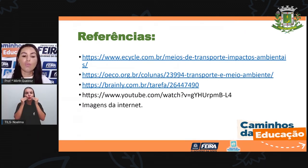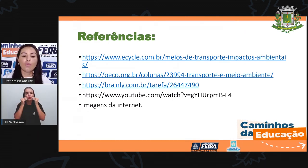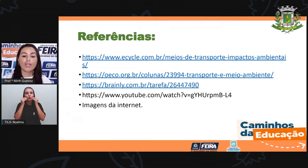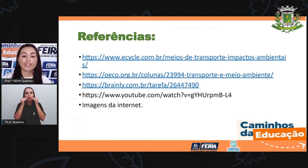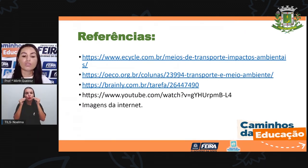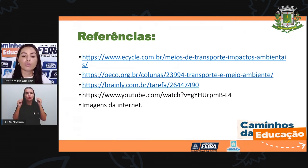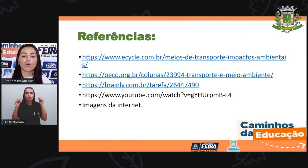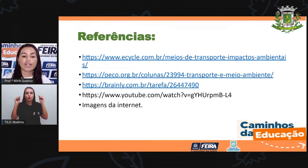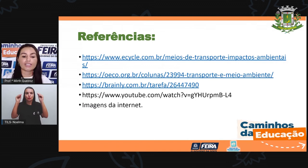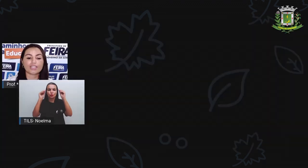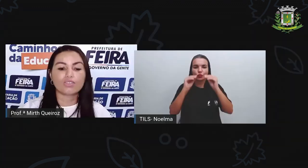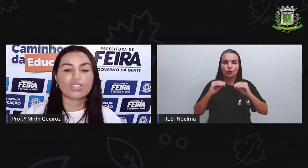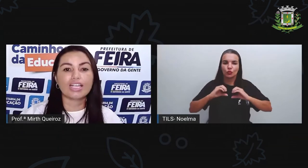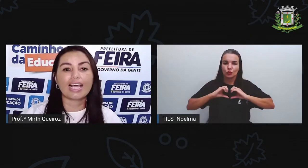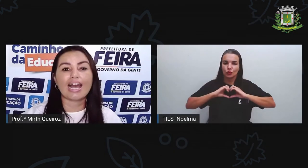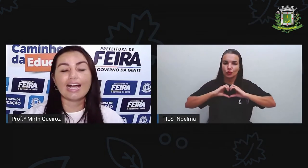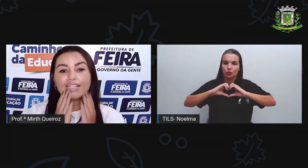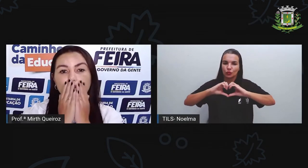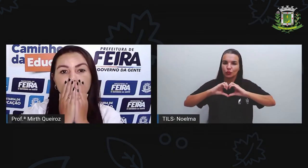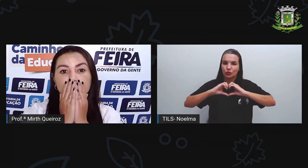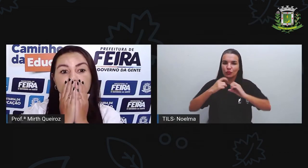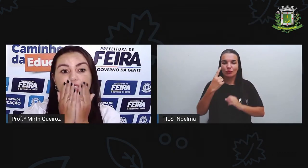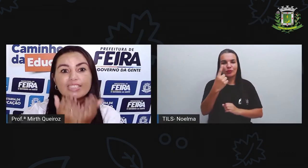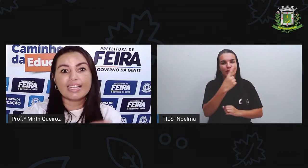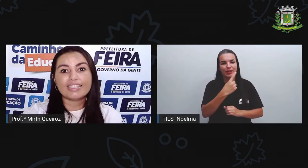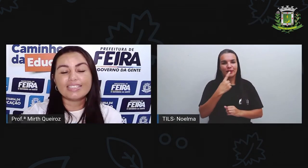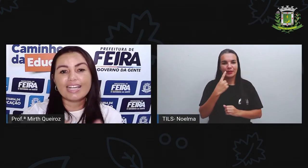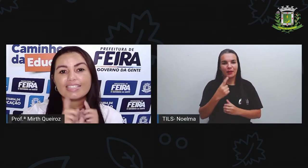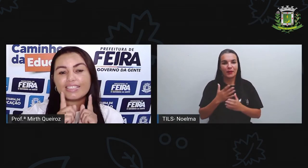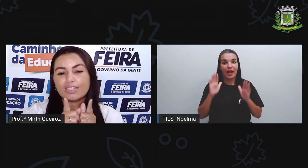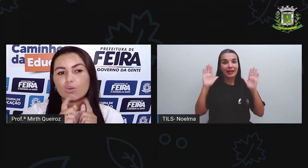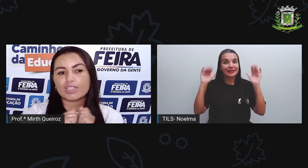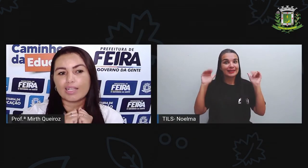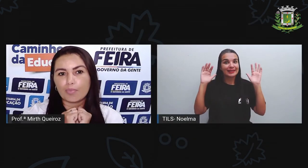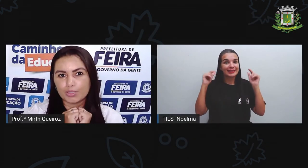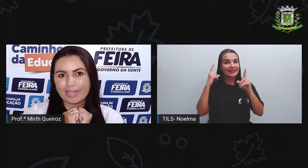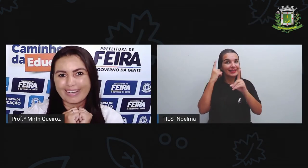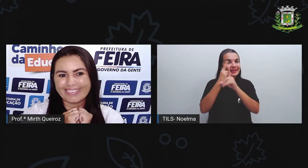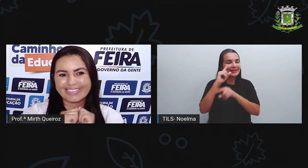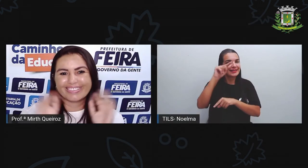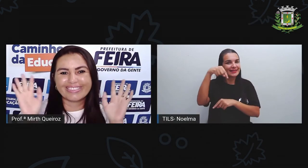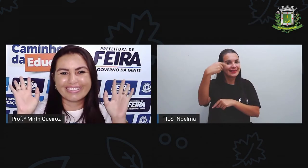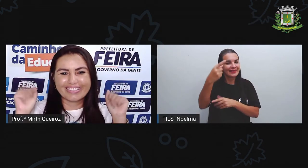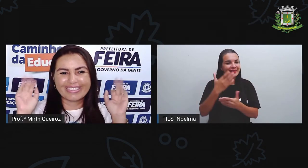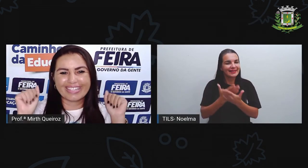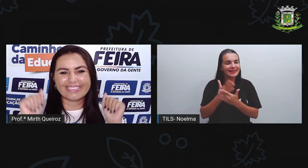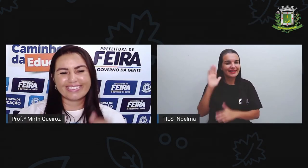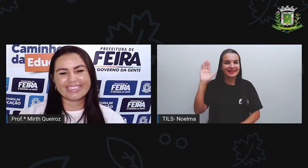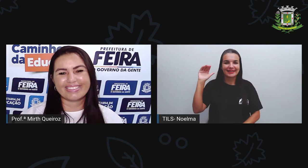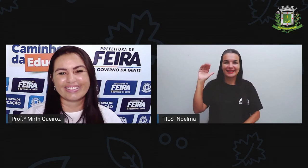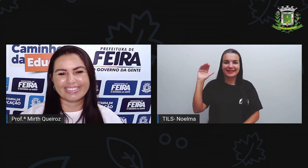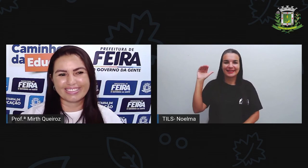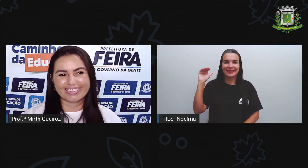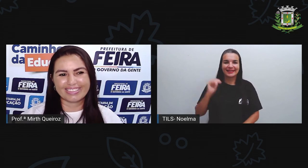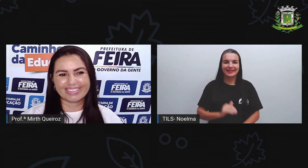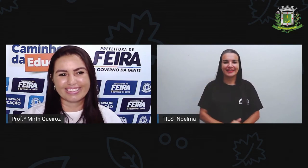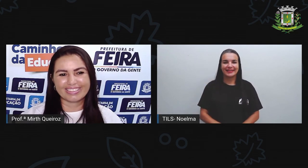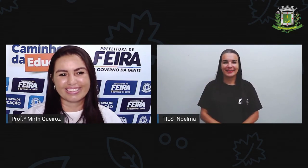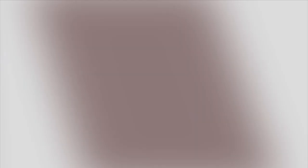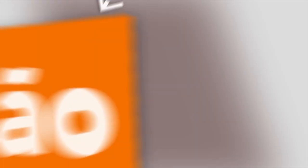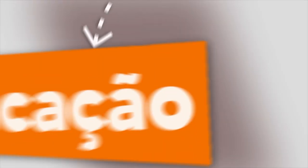um beijo no coração de cada um de vocês e a gente se encontra na próxima aula. Tchau, tchau. Tchau.